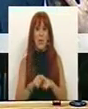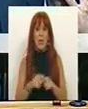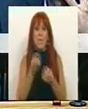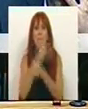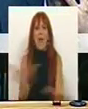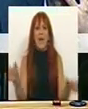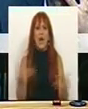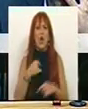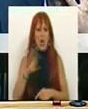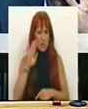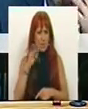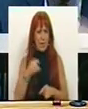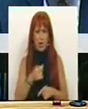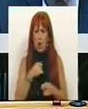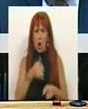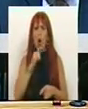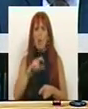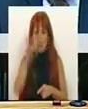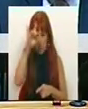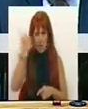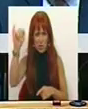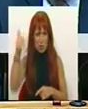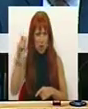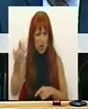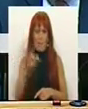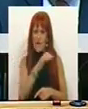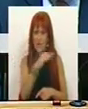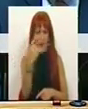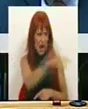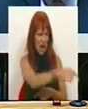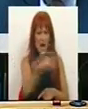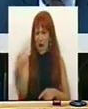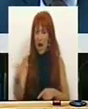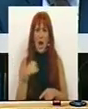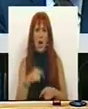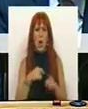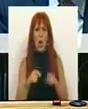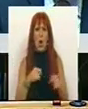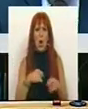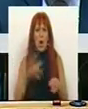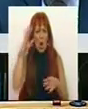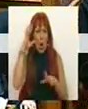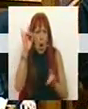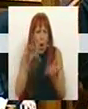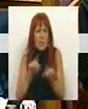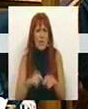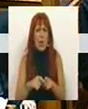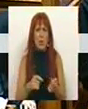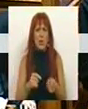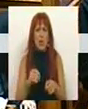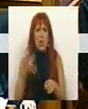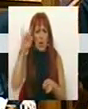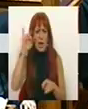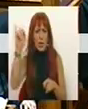perca. Nós sabemos que há uma opção ideológica do Bloco de Esquerda e do PCP, há uma obsessão ideológica de nacionalizar o